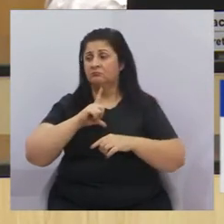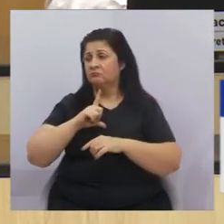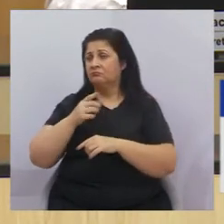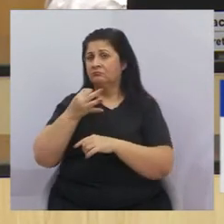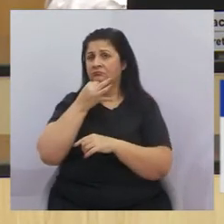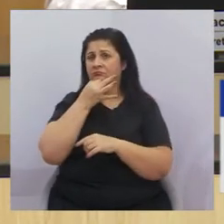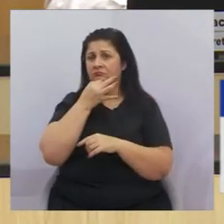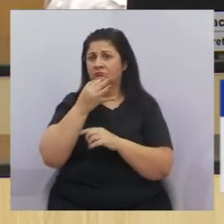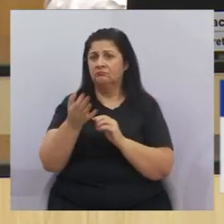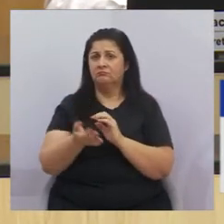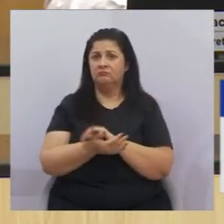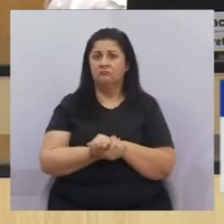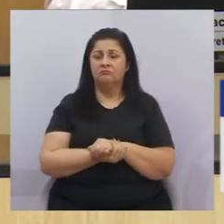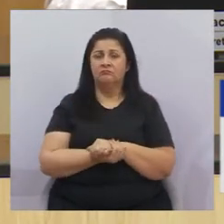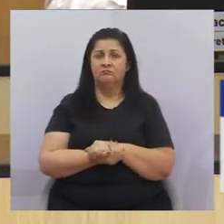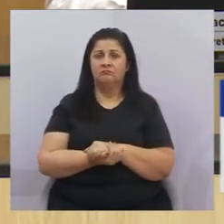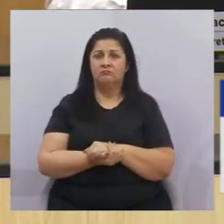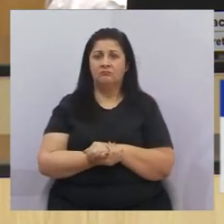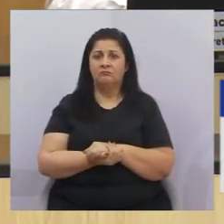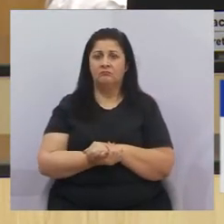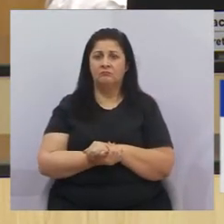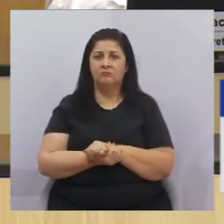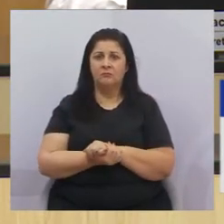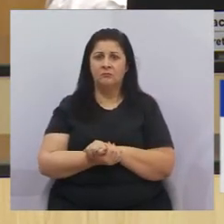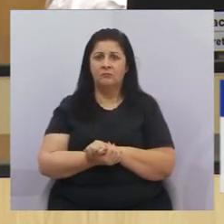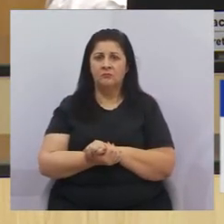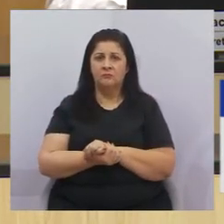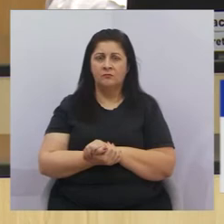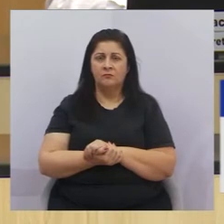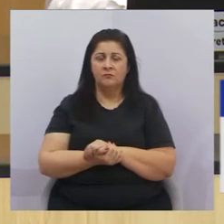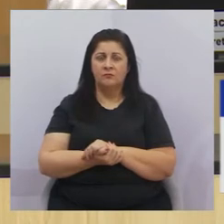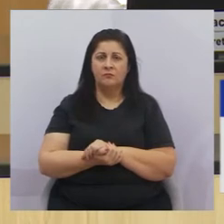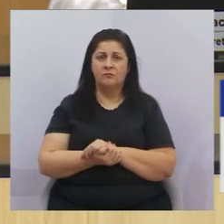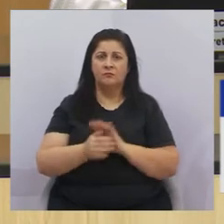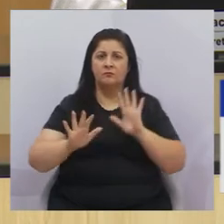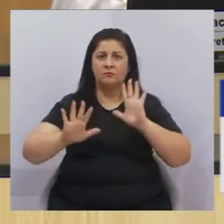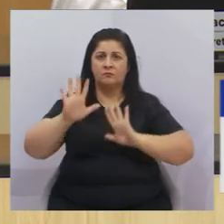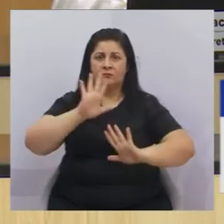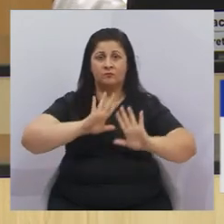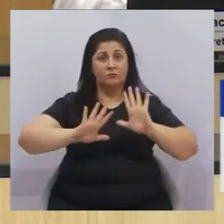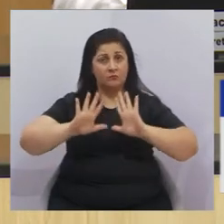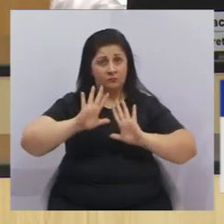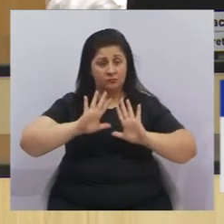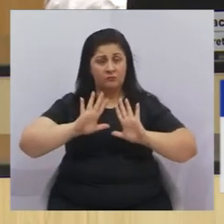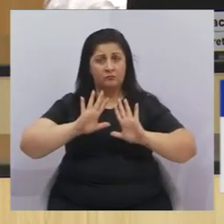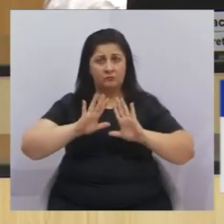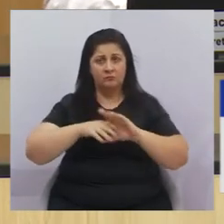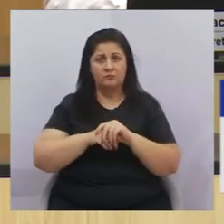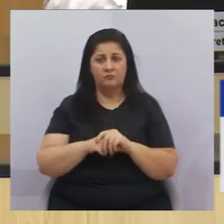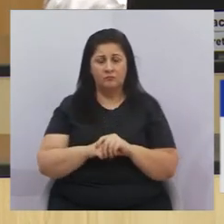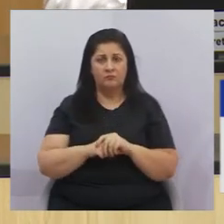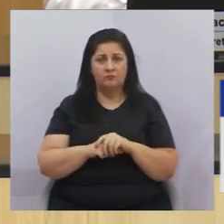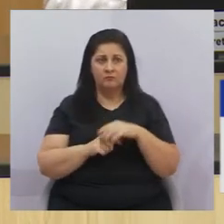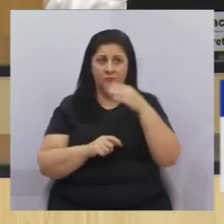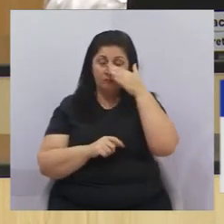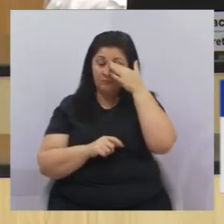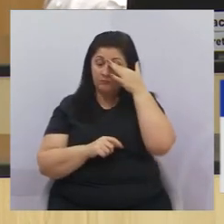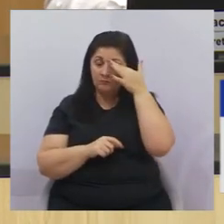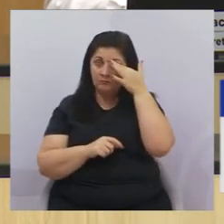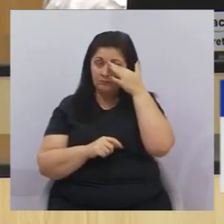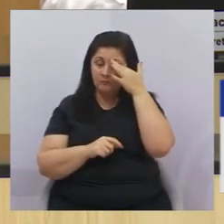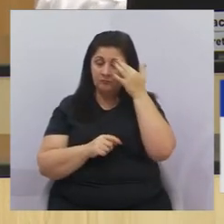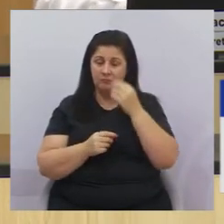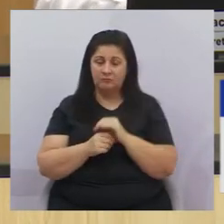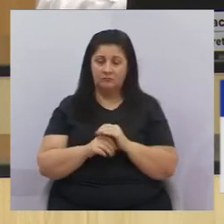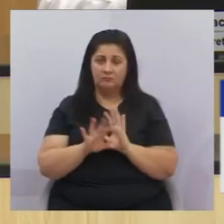pessoas. Então, nós temos que tomar também muito cuidado com respeito a isso. Quero deixar aqui, né,